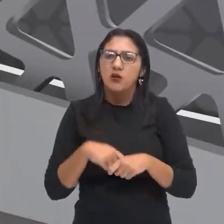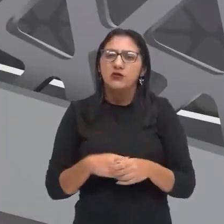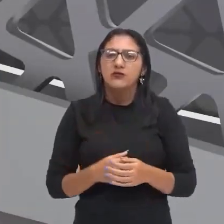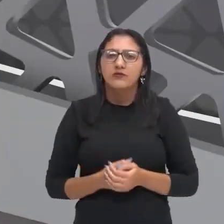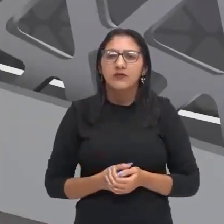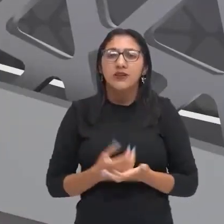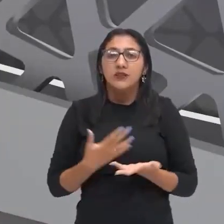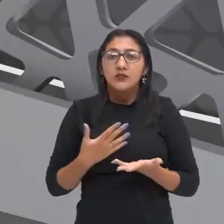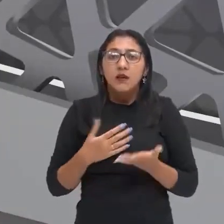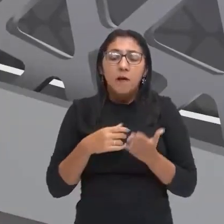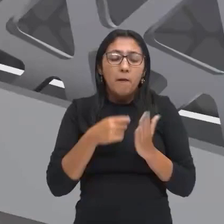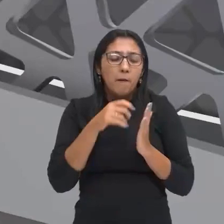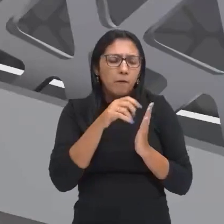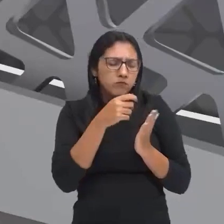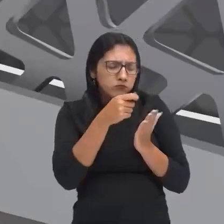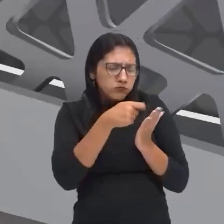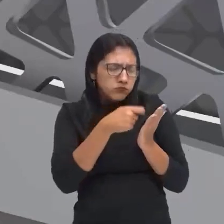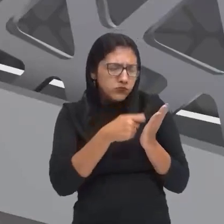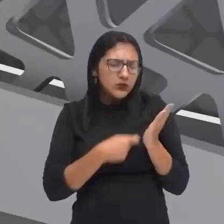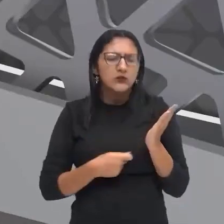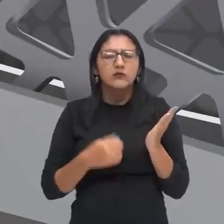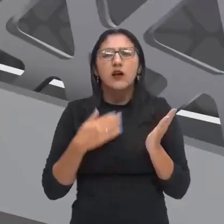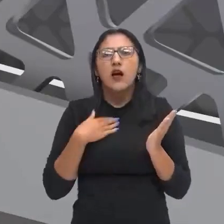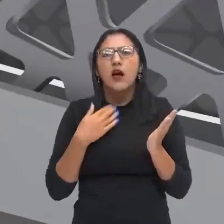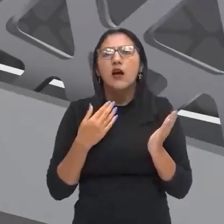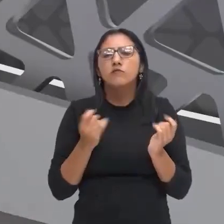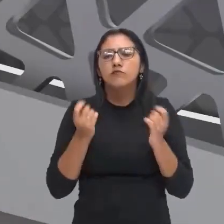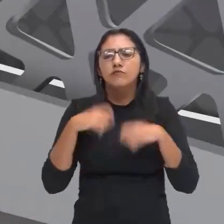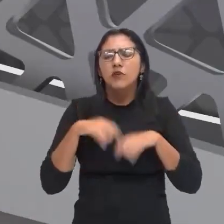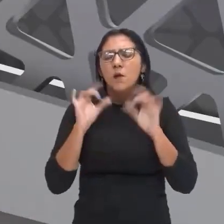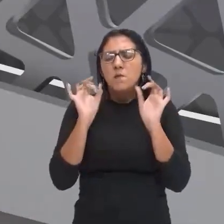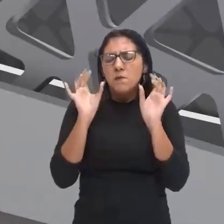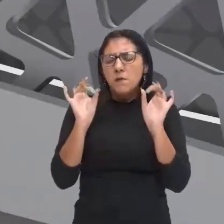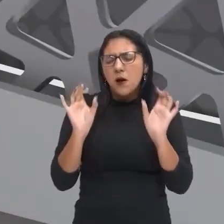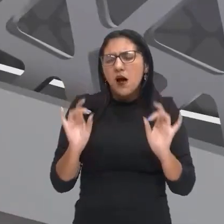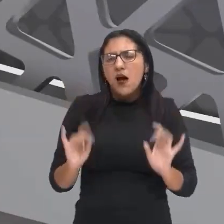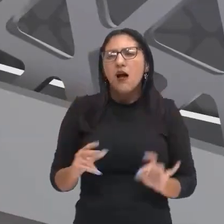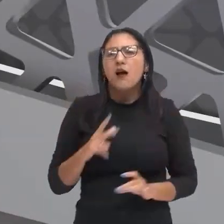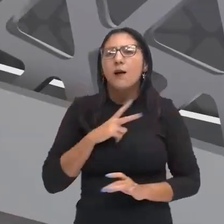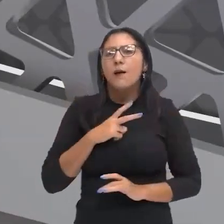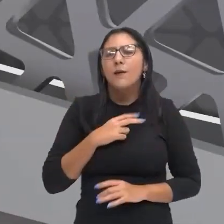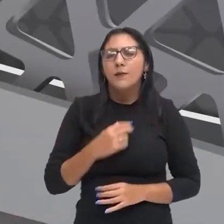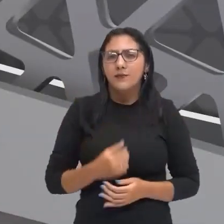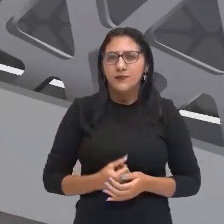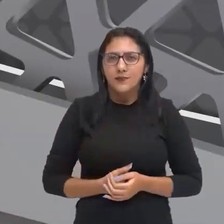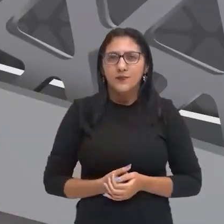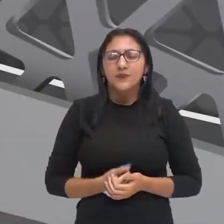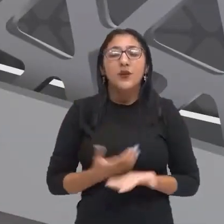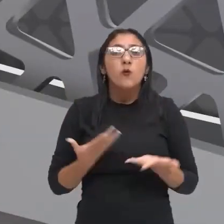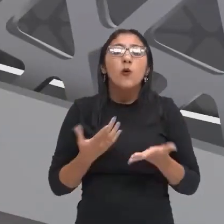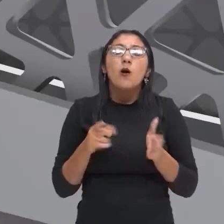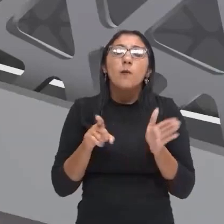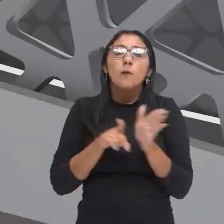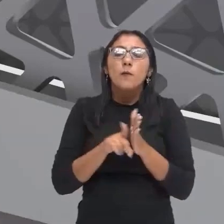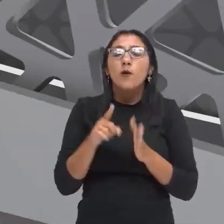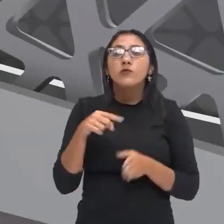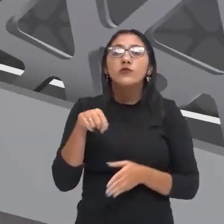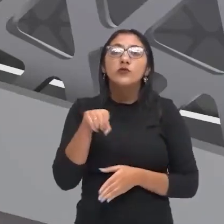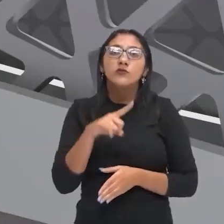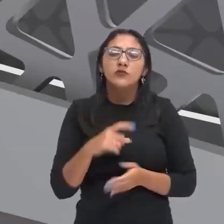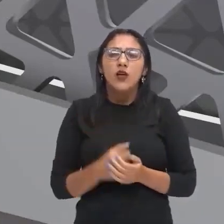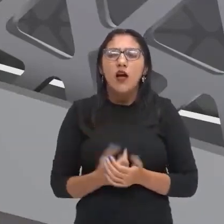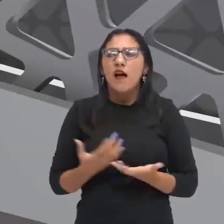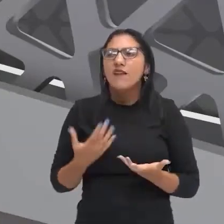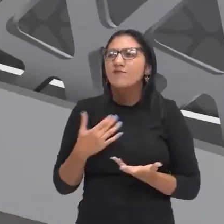diria que escrever seria a minha capacidade especial. E a sua qual é? Professora, eu